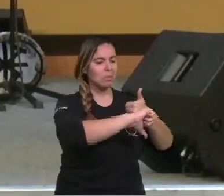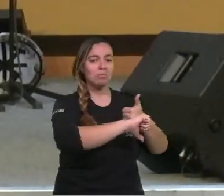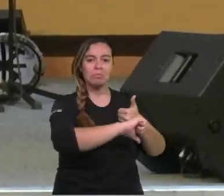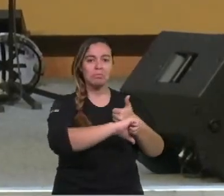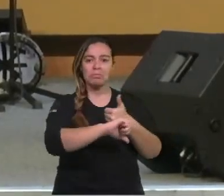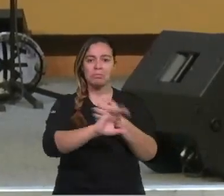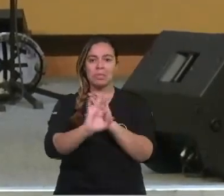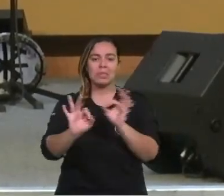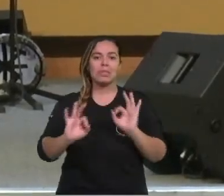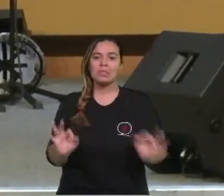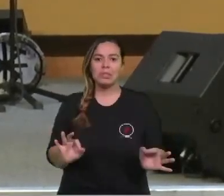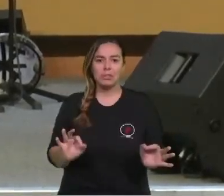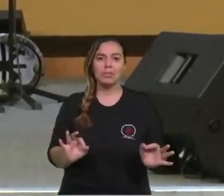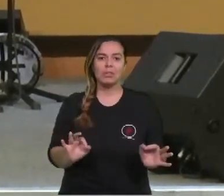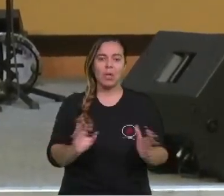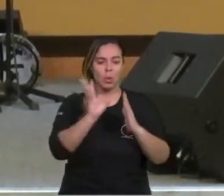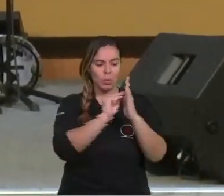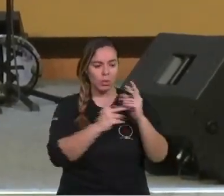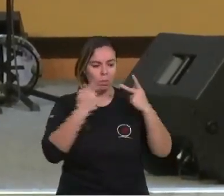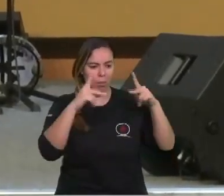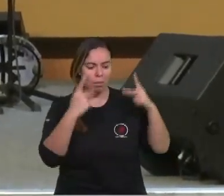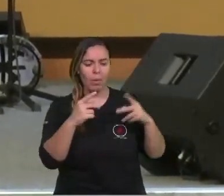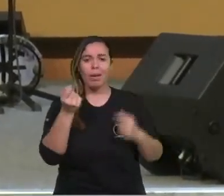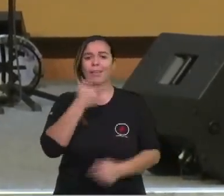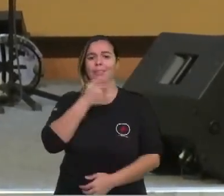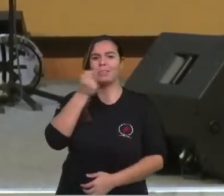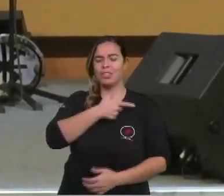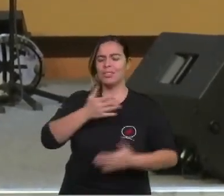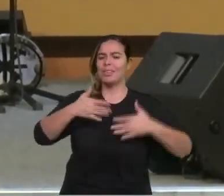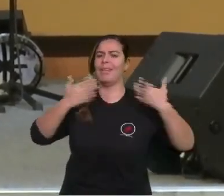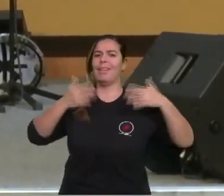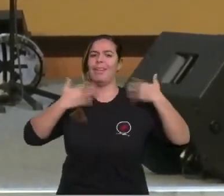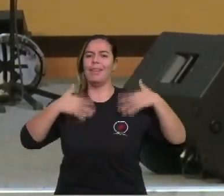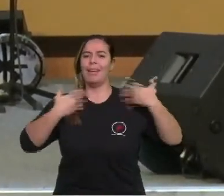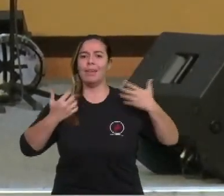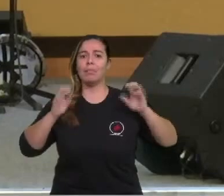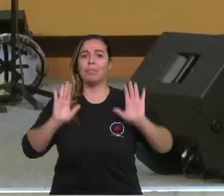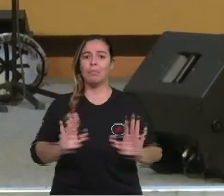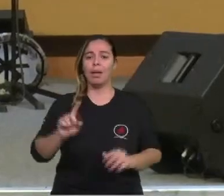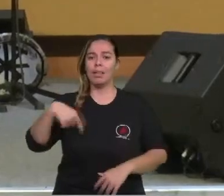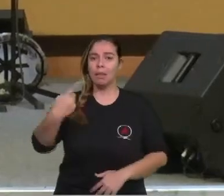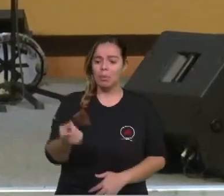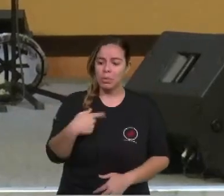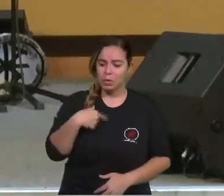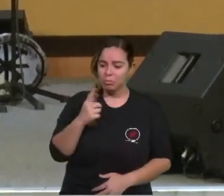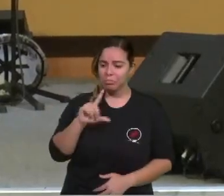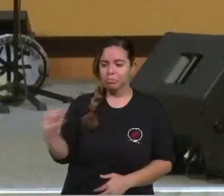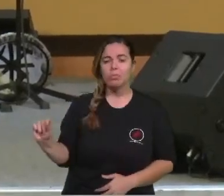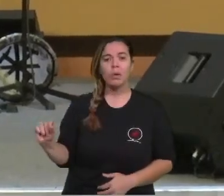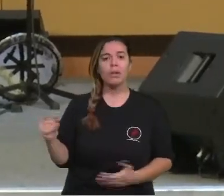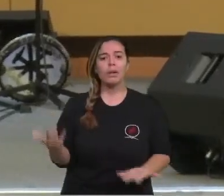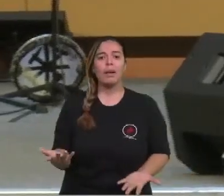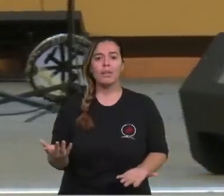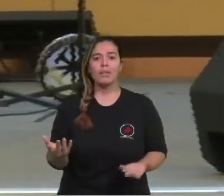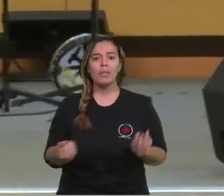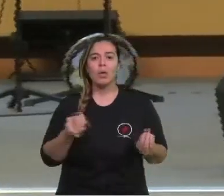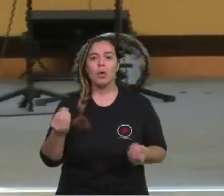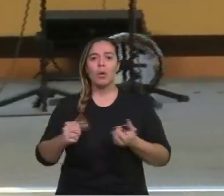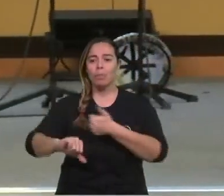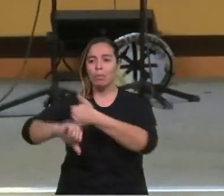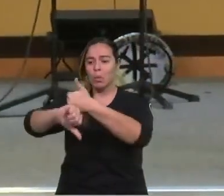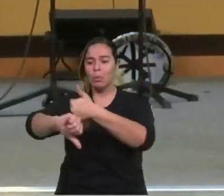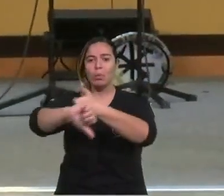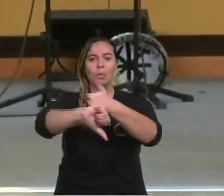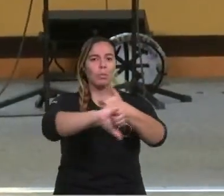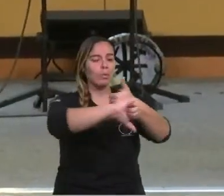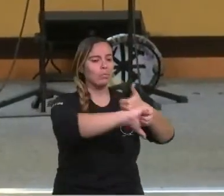que eu ministrava. Era sempre muito divertido, muito alegre, mas normalmente depois eu ia embora e eu não tinha o